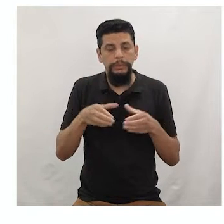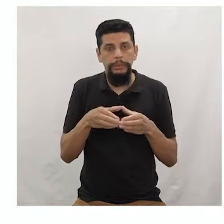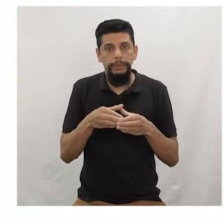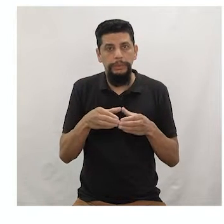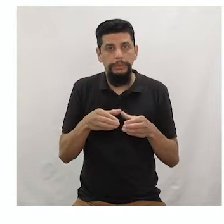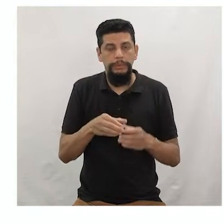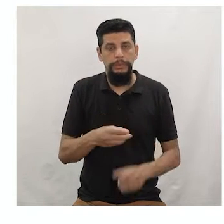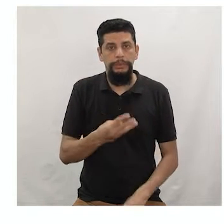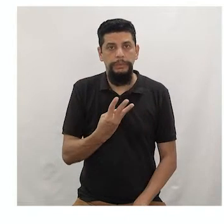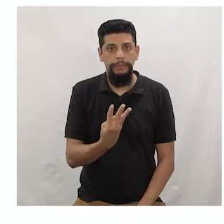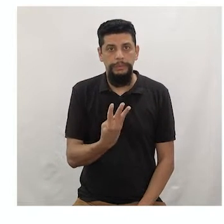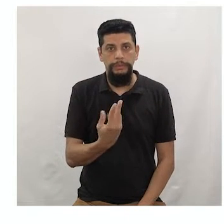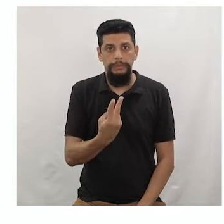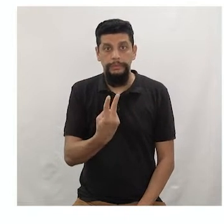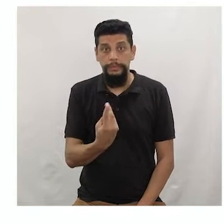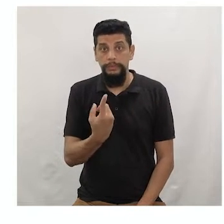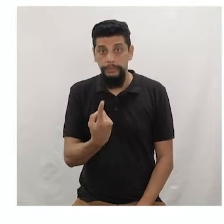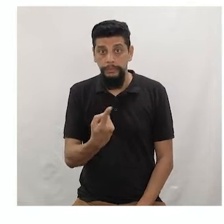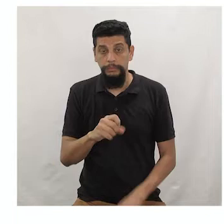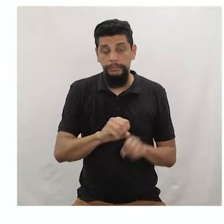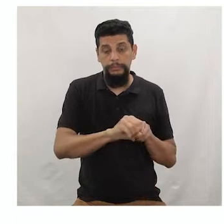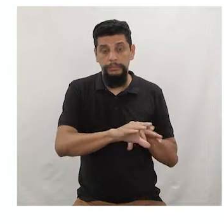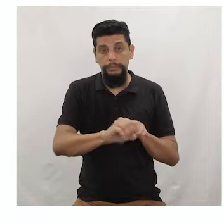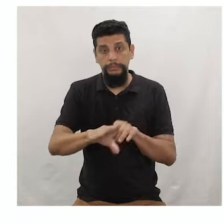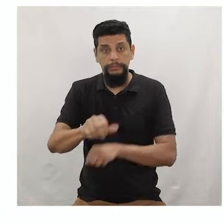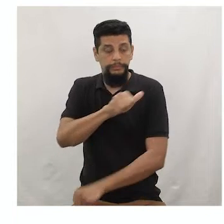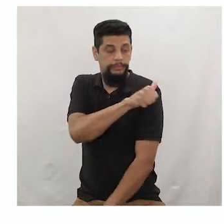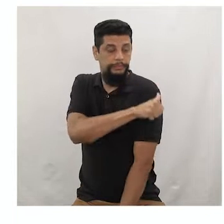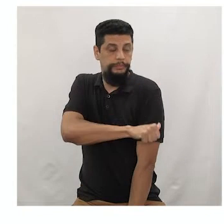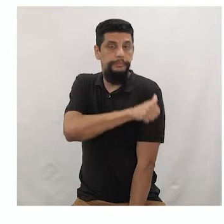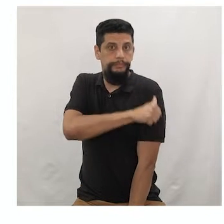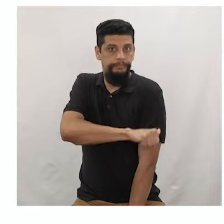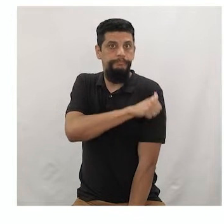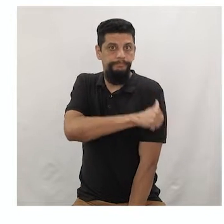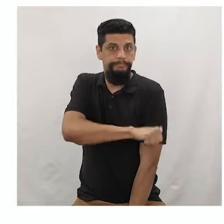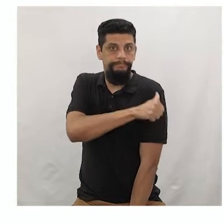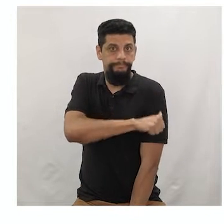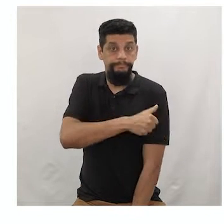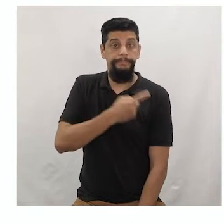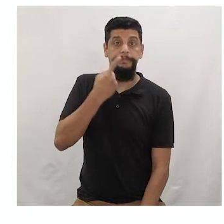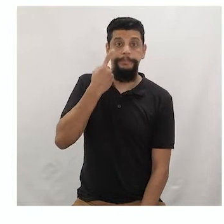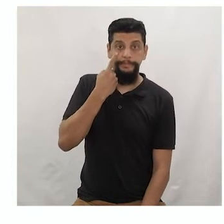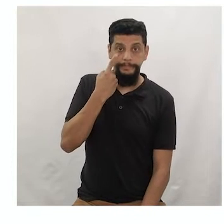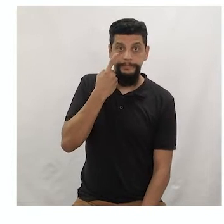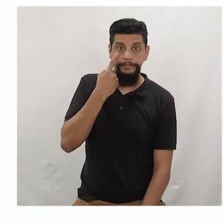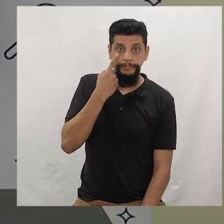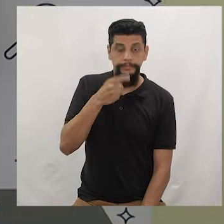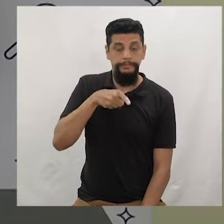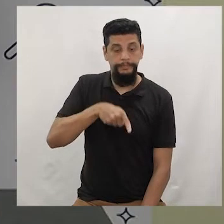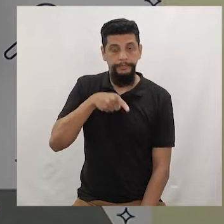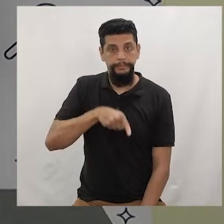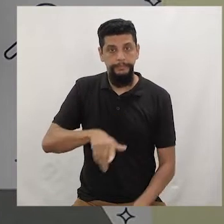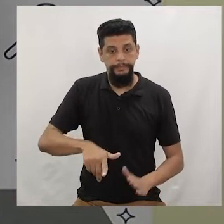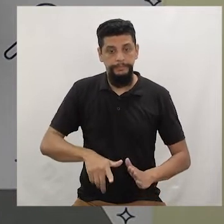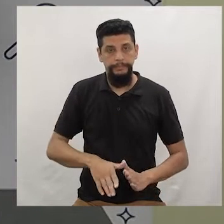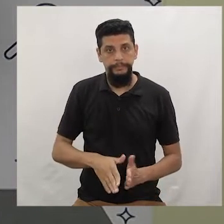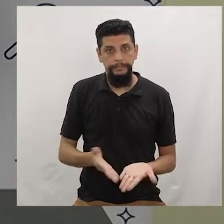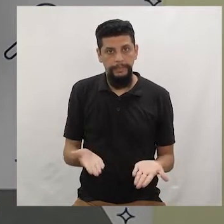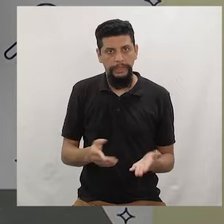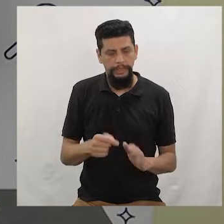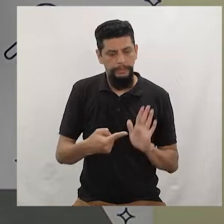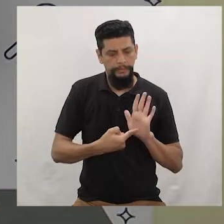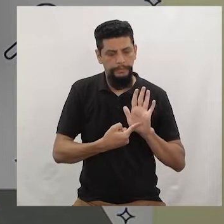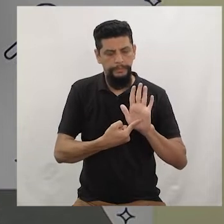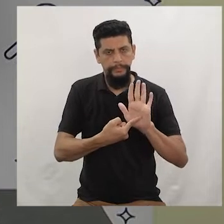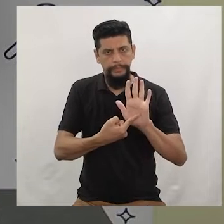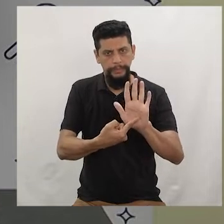turma 321 da Elite, Rede de Ensino do Rio de Janeiro. Olha só, aqui foi